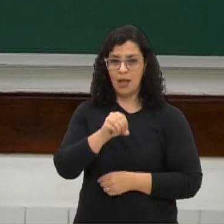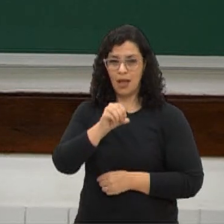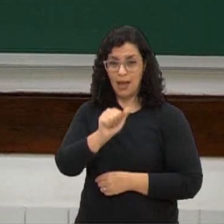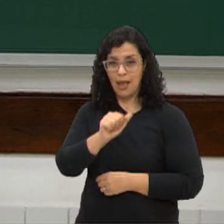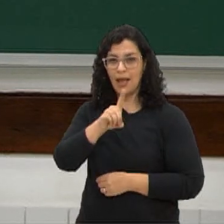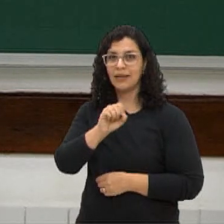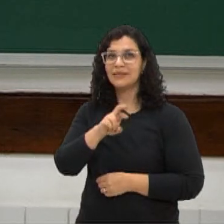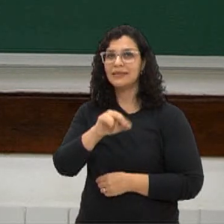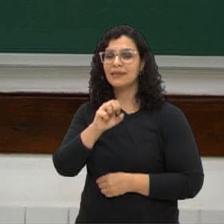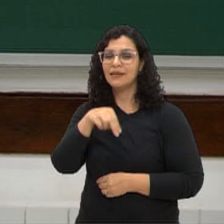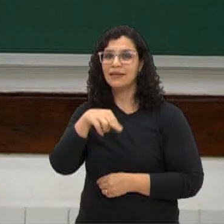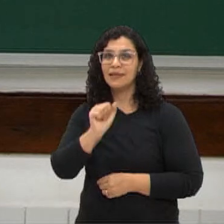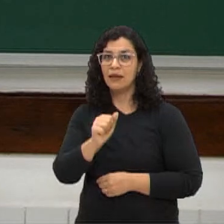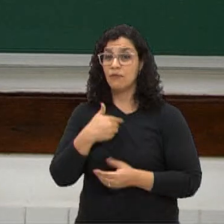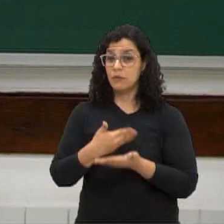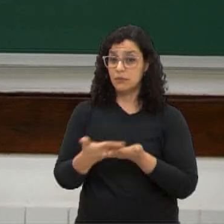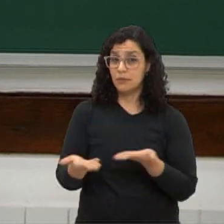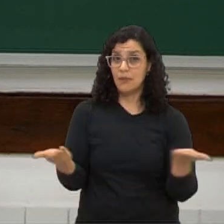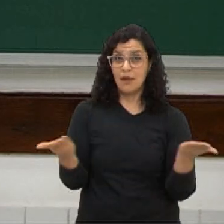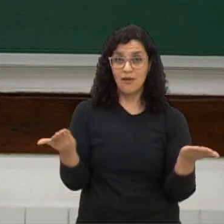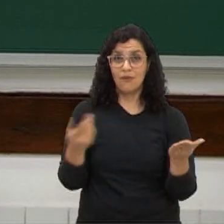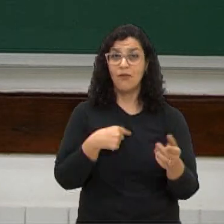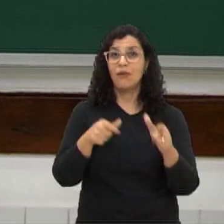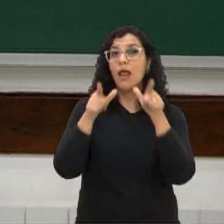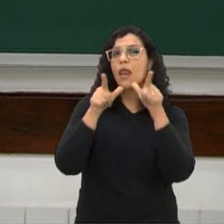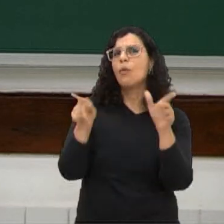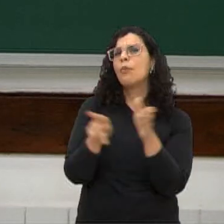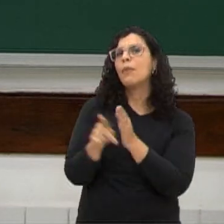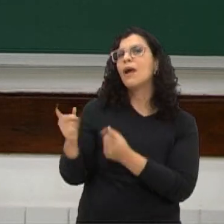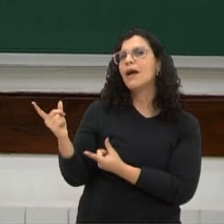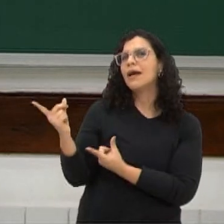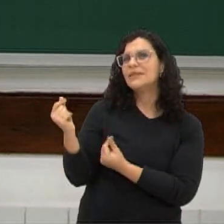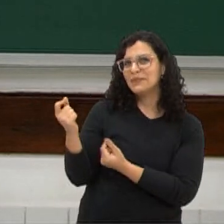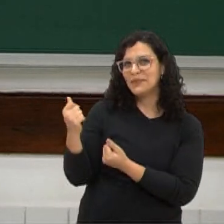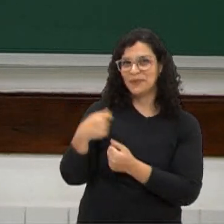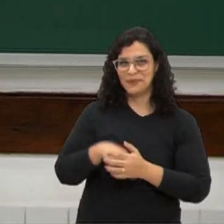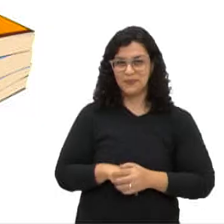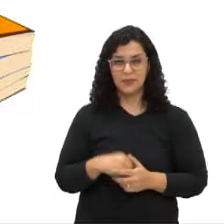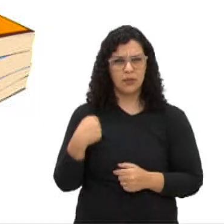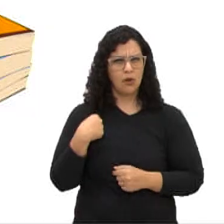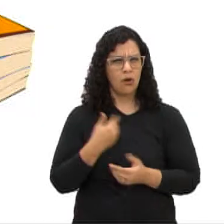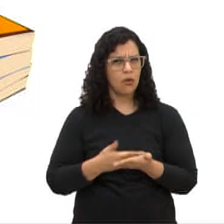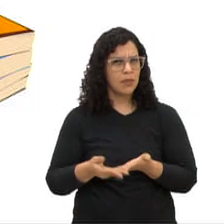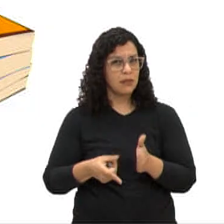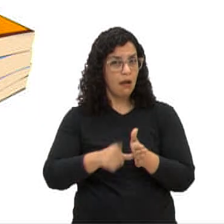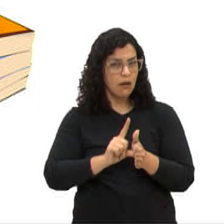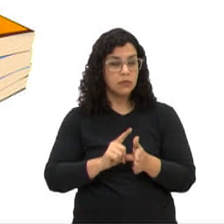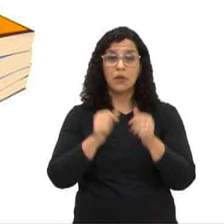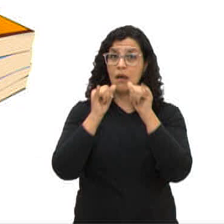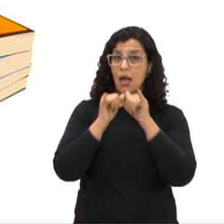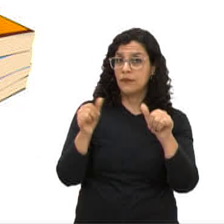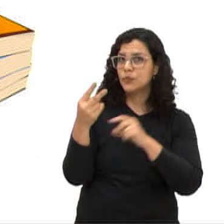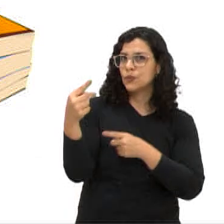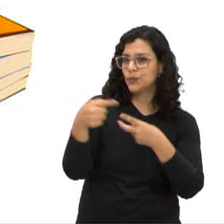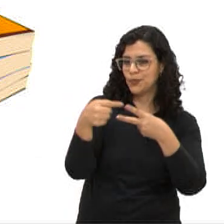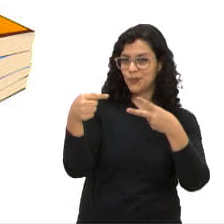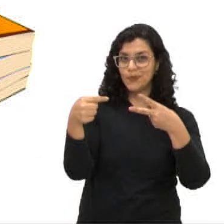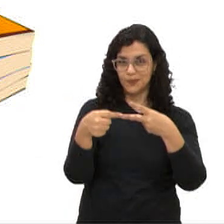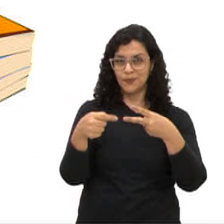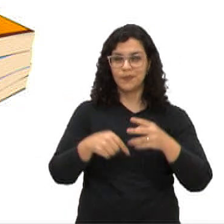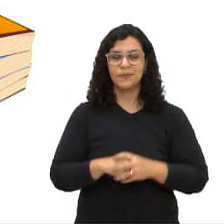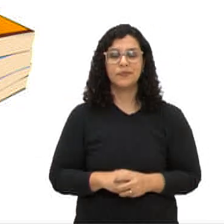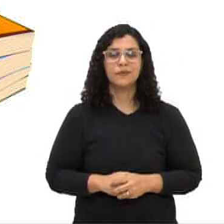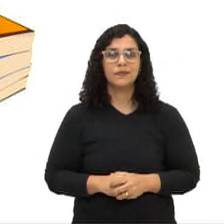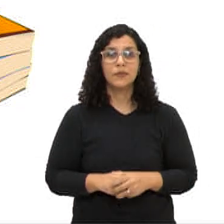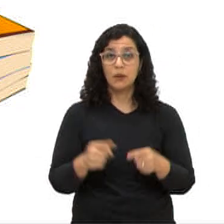Adriana e vamos começar a nossa aula, então, de língua espanhola. Antes de começar a nossa aula, eu tenho dois recadinhos para dar para